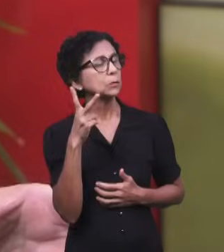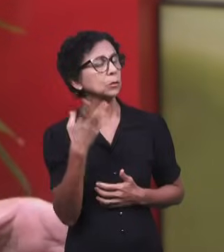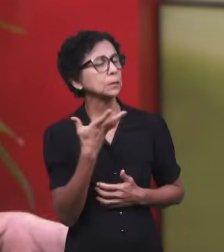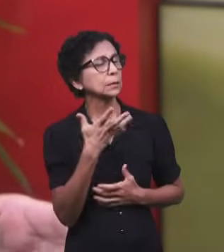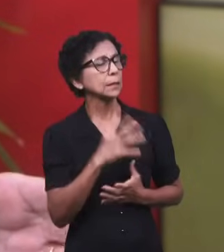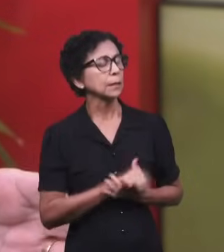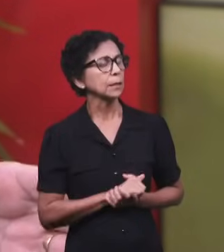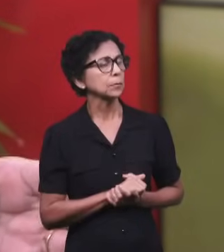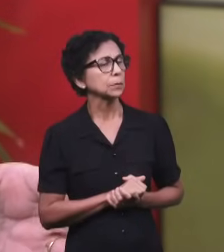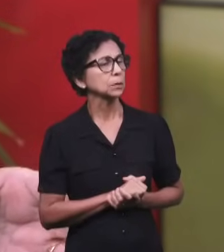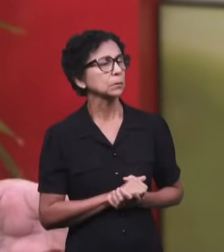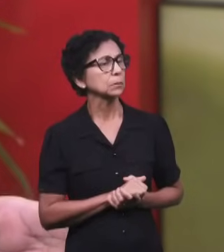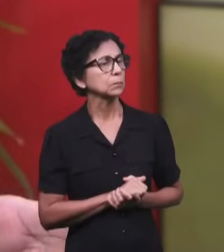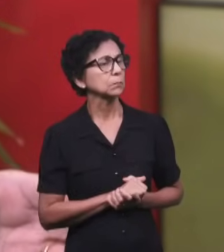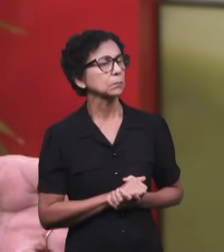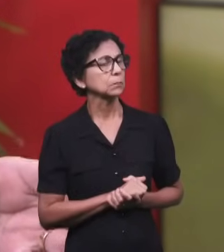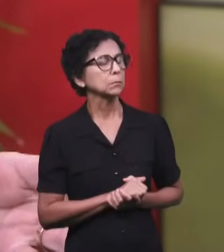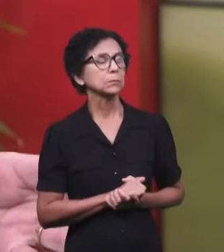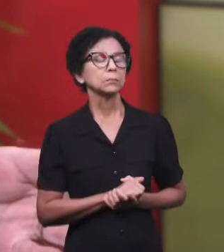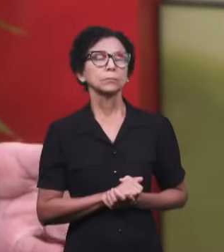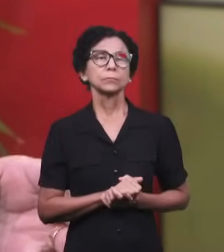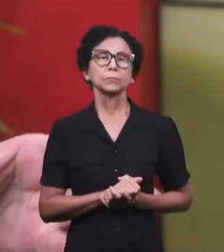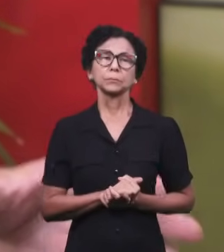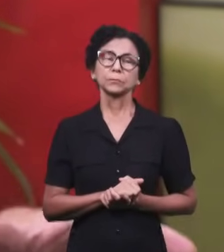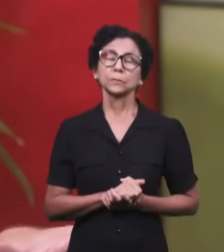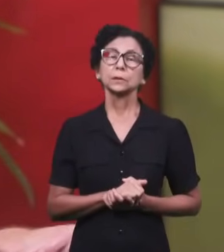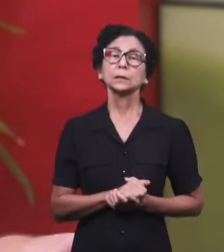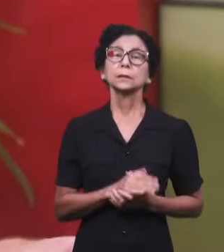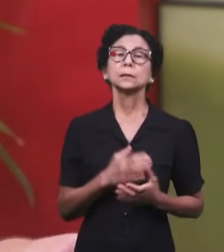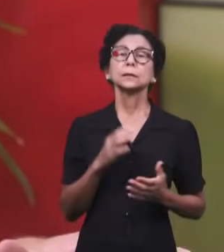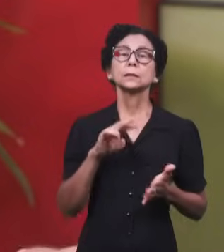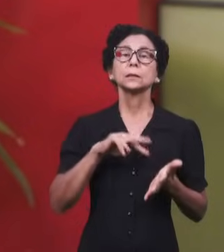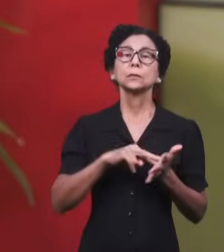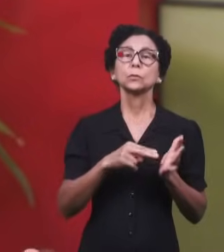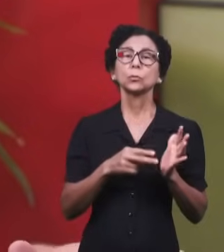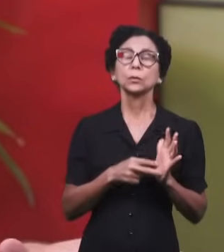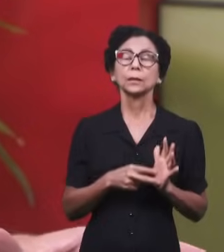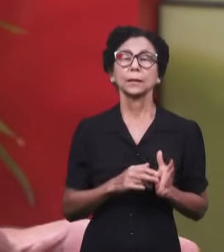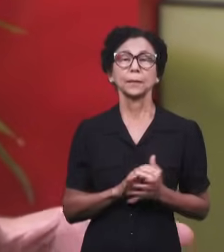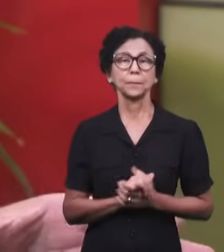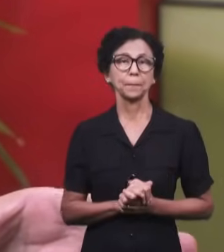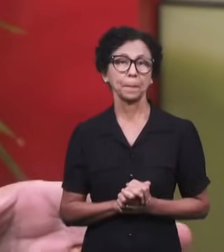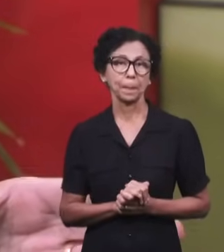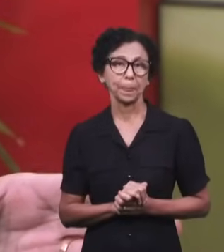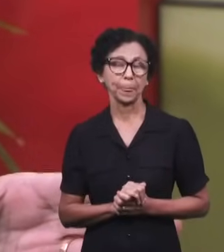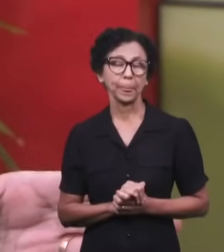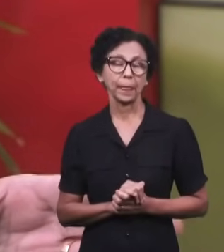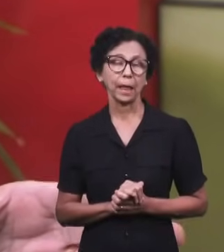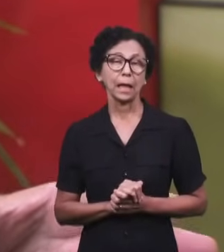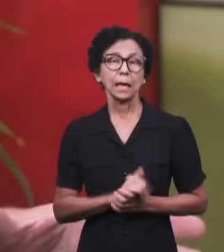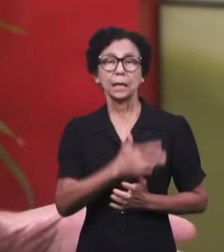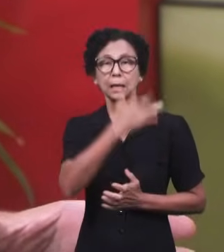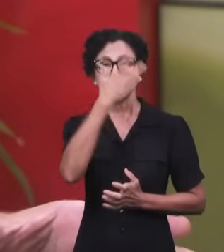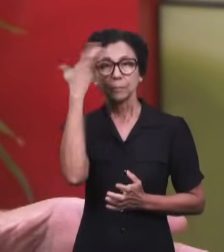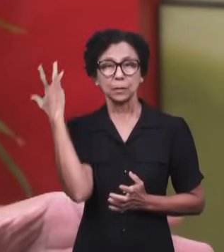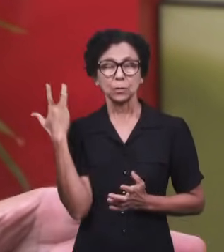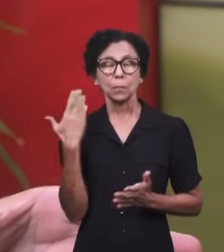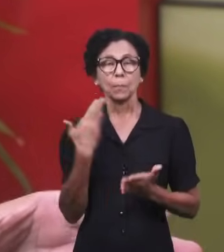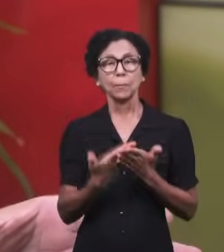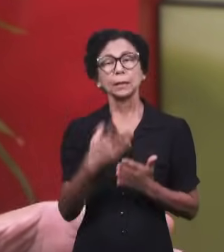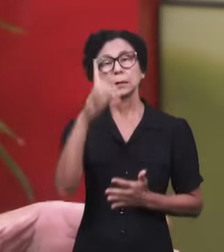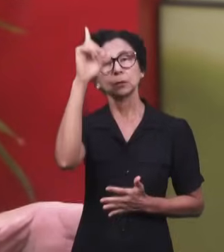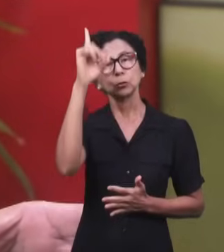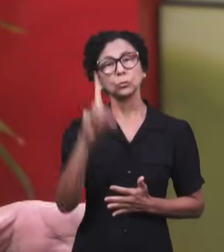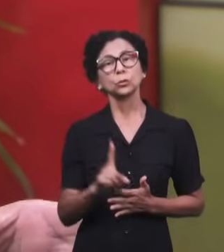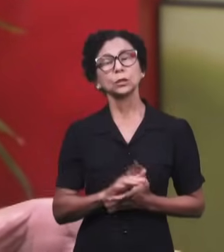ditadura do comportamento. As pessoas estão perdendo o direito de poder discordar. E Ló estava cercado,